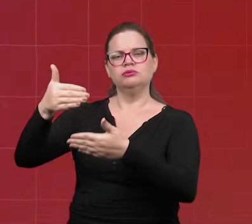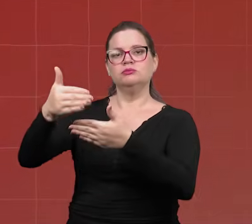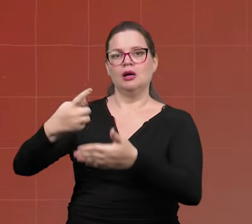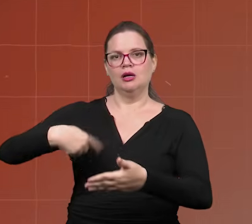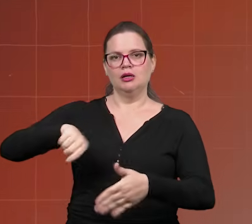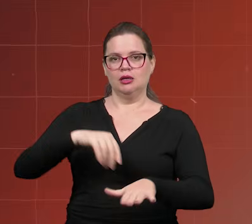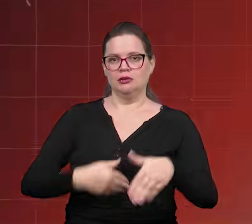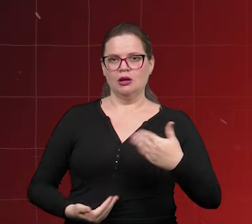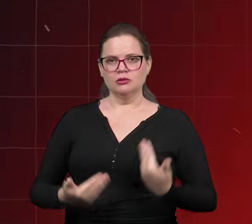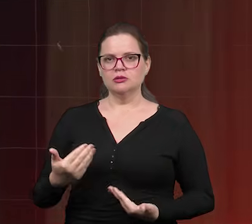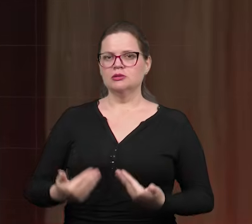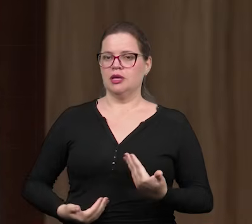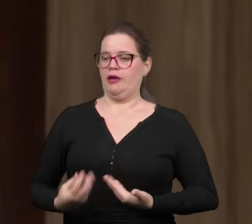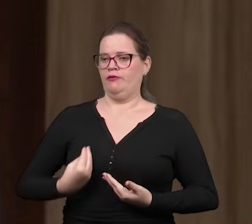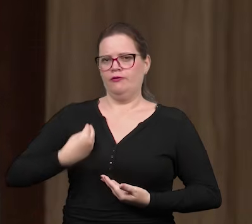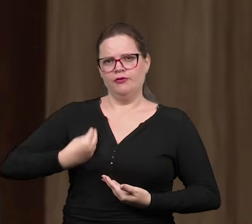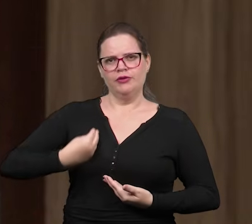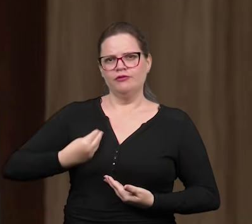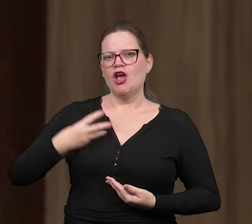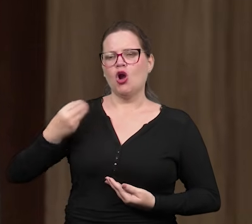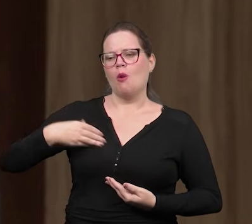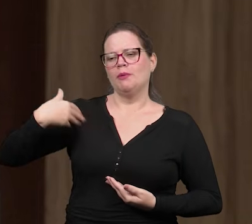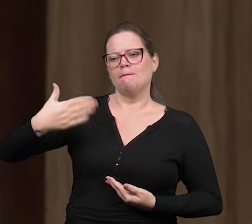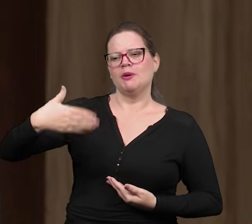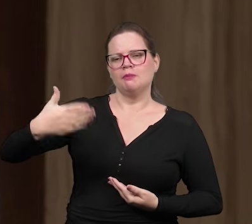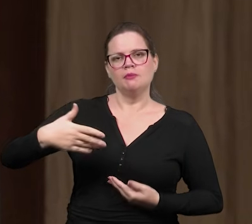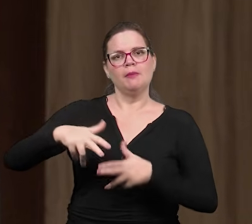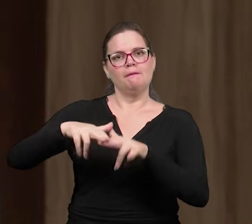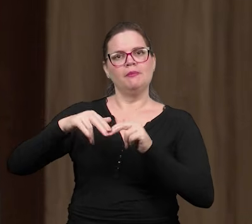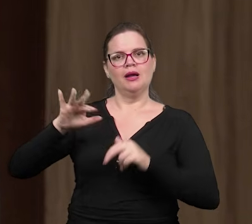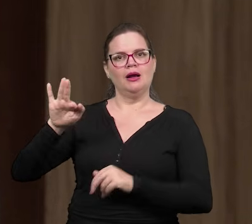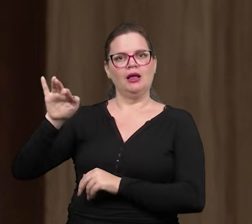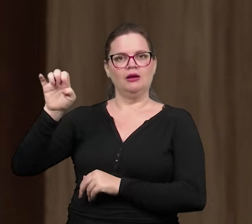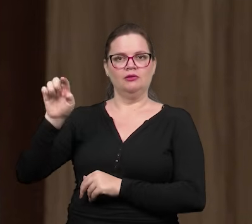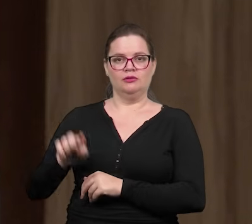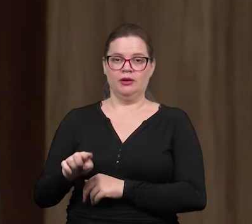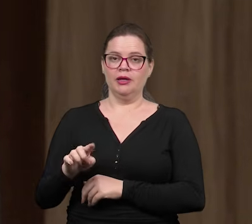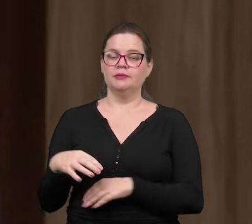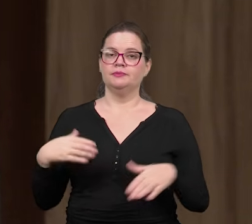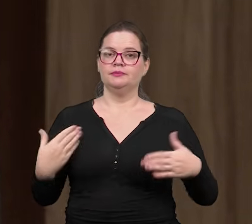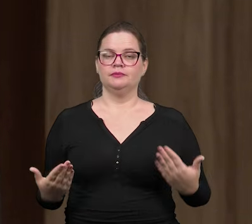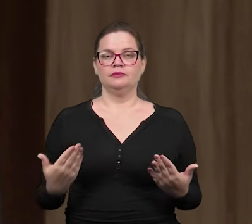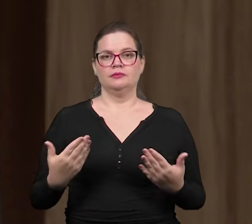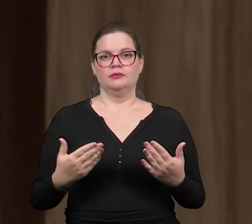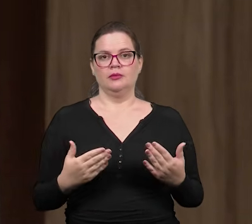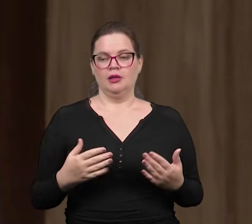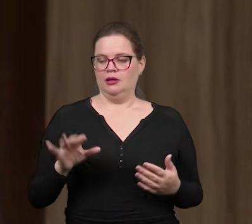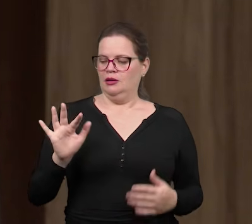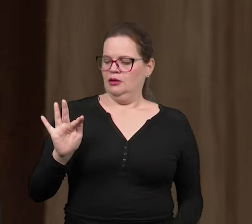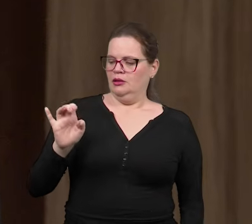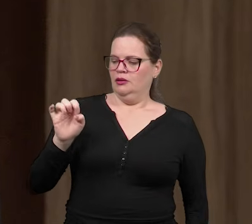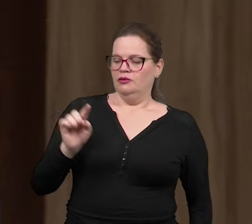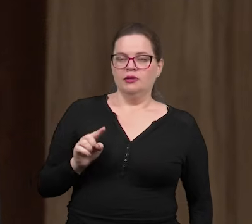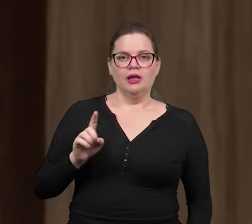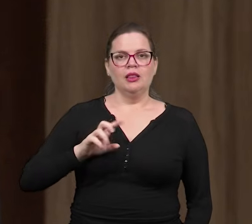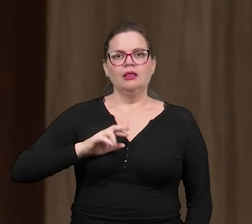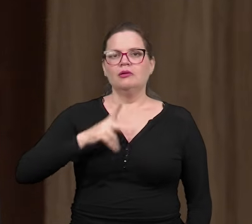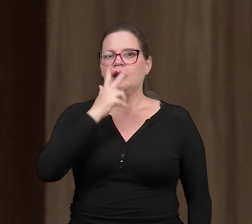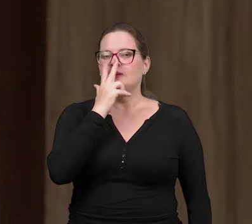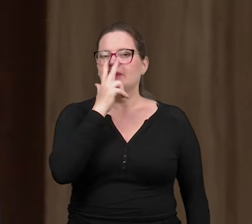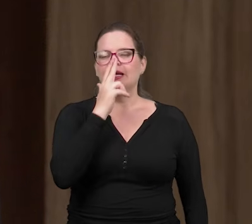da fé. Então, a fé não é uma simples escolha